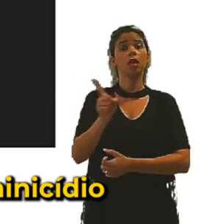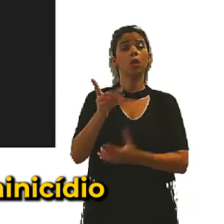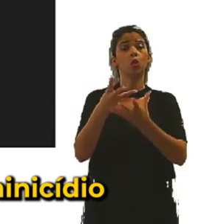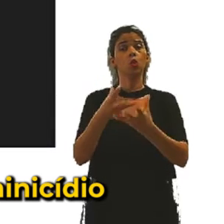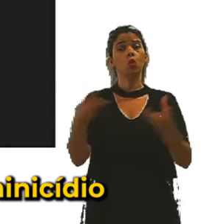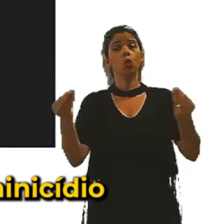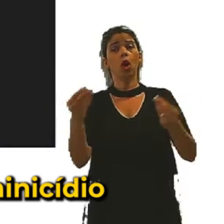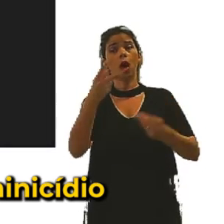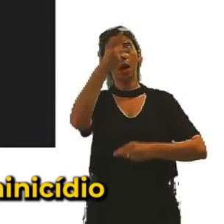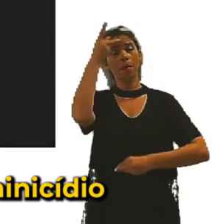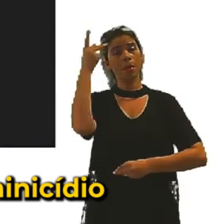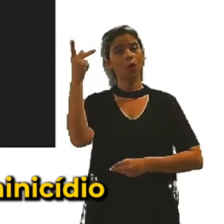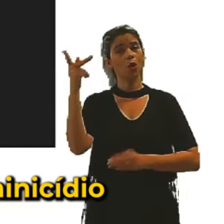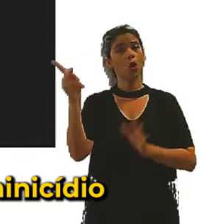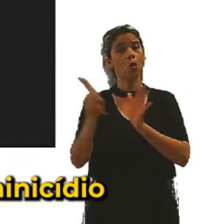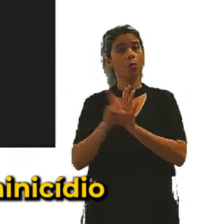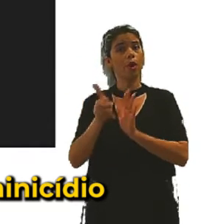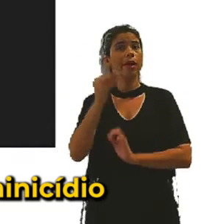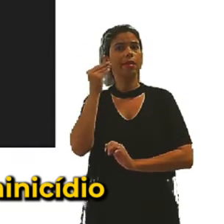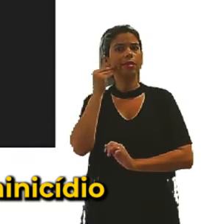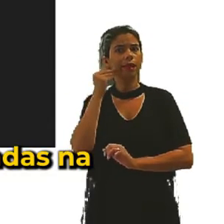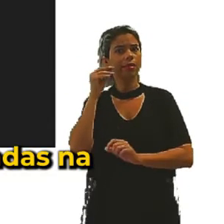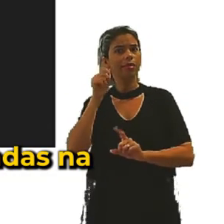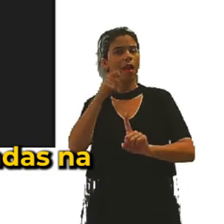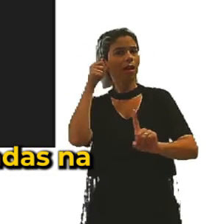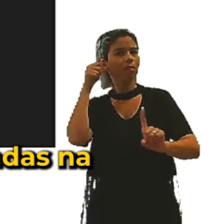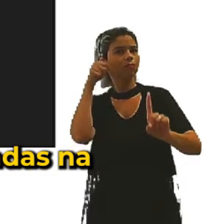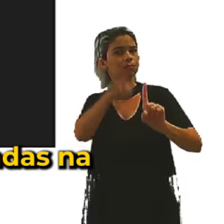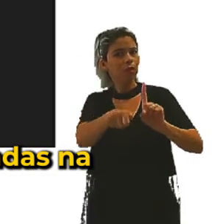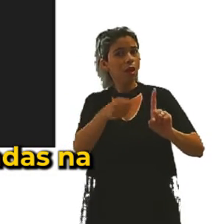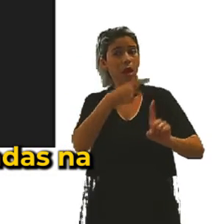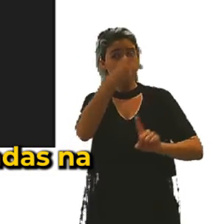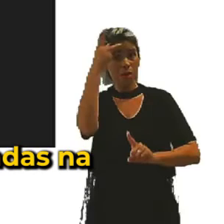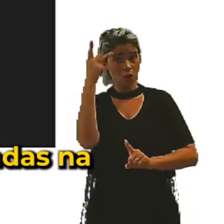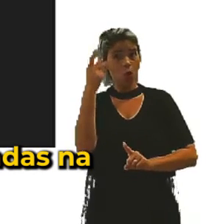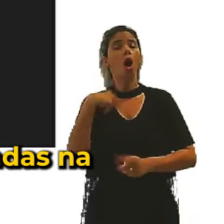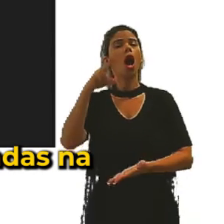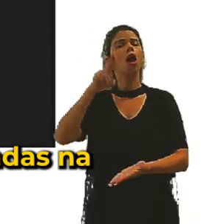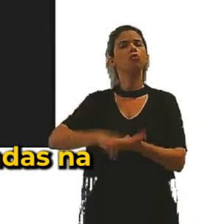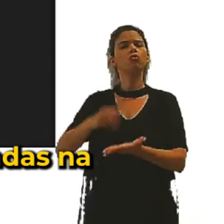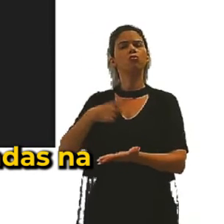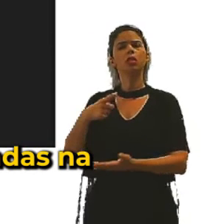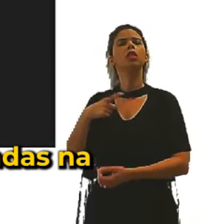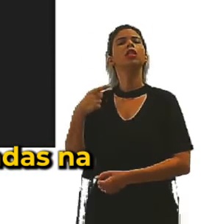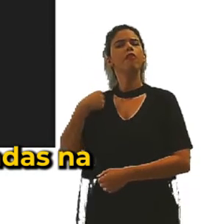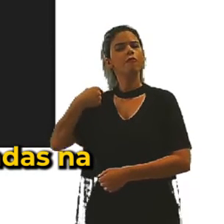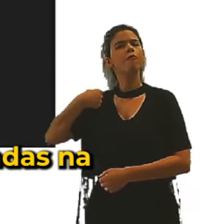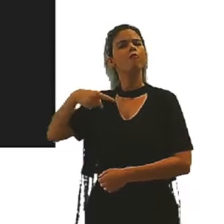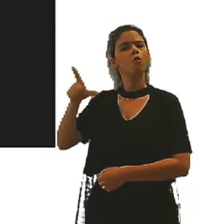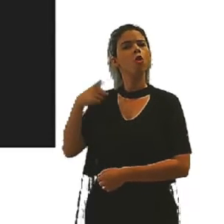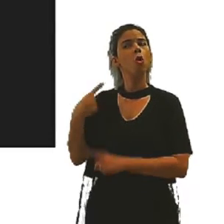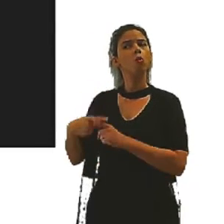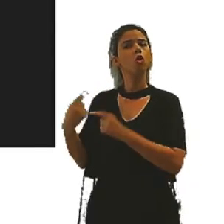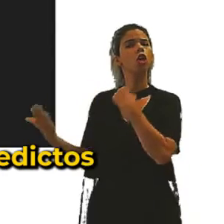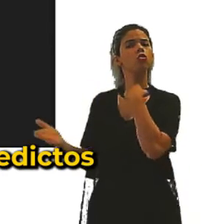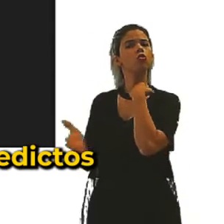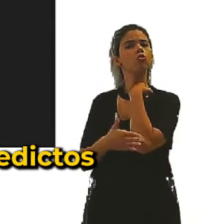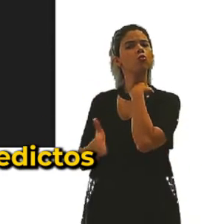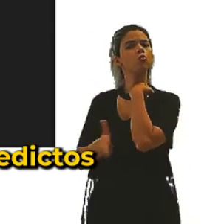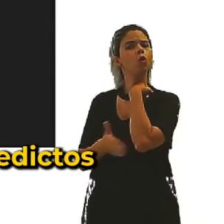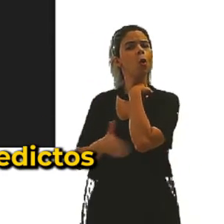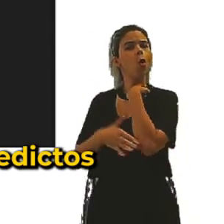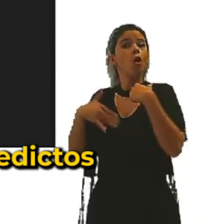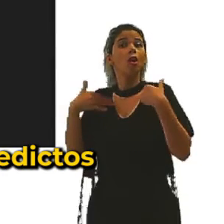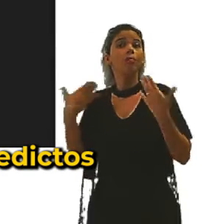absolvição, né, de uma tentativa de feminicídio de um réu confesso, que disse que deu facadas na esposa por ciúmes, né? E estava